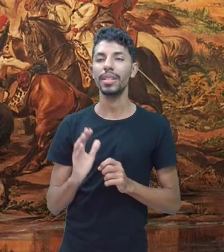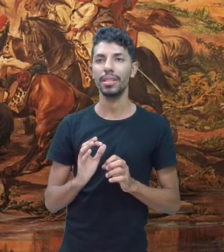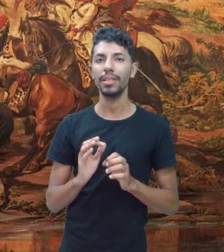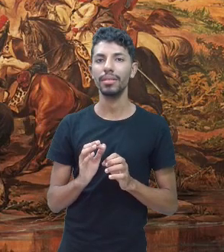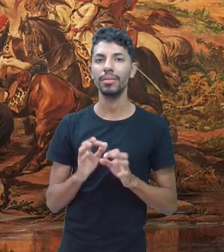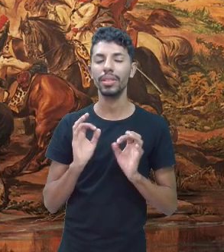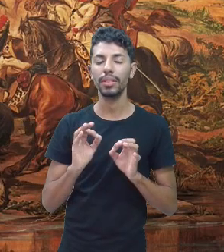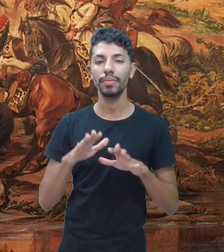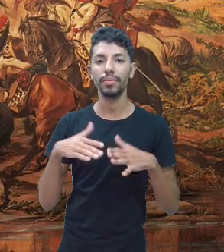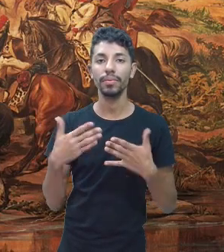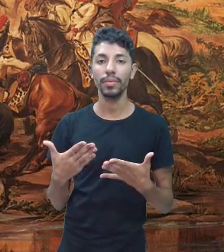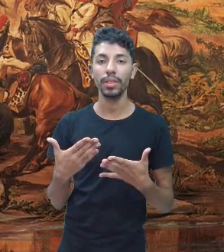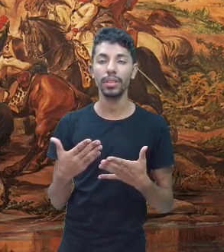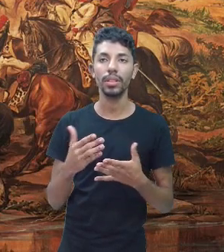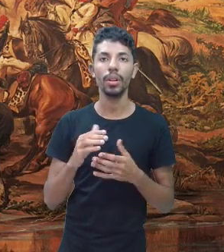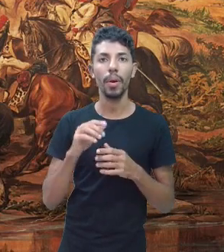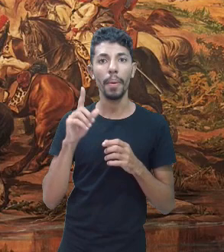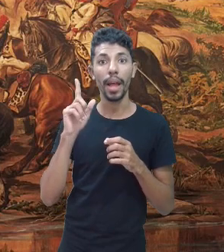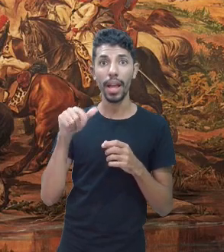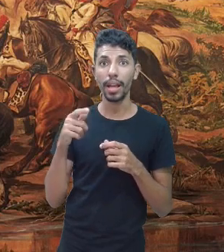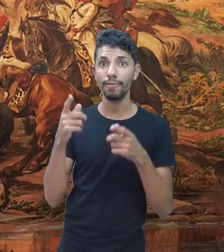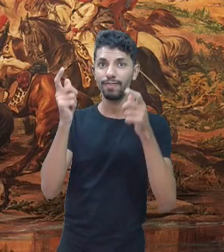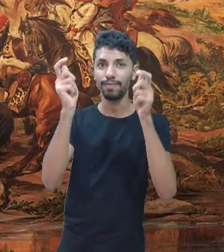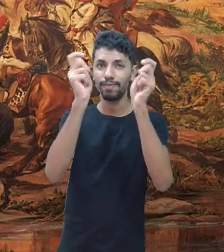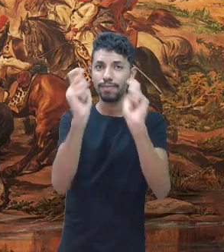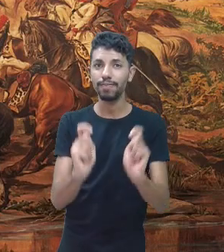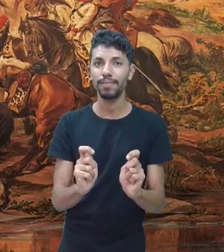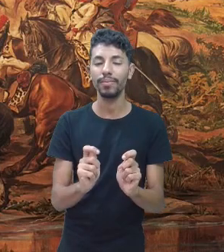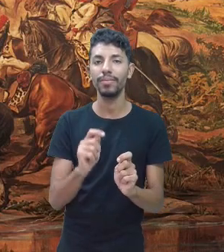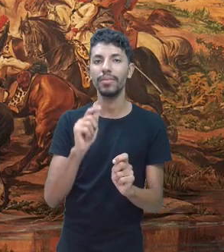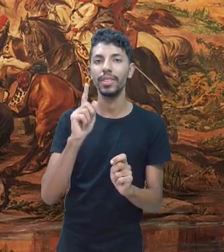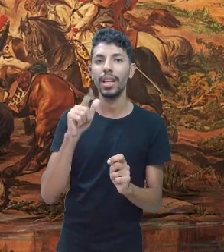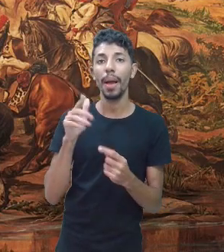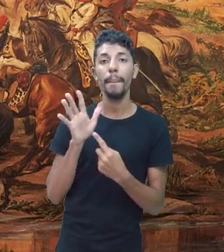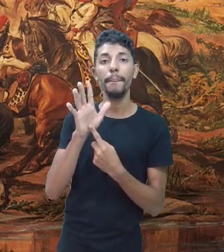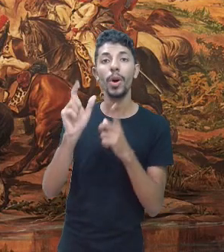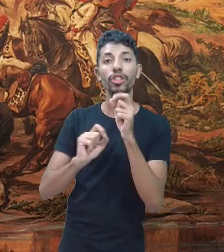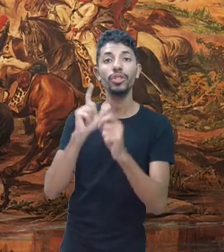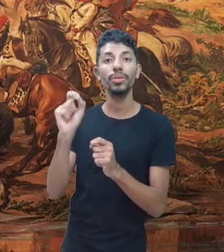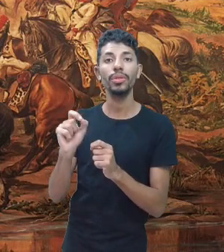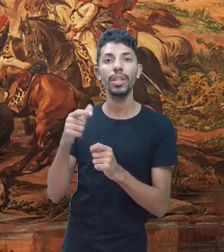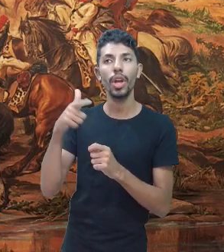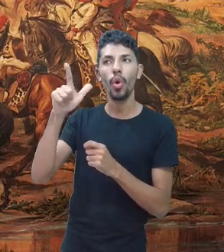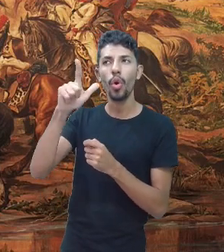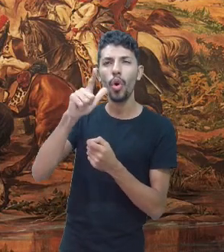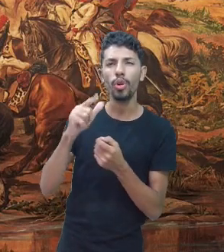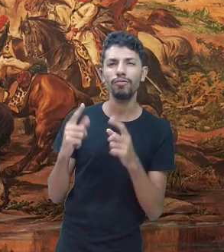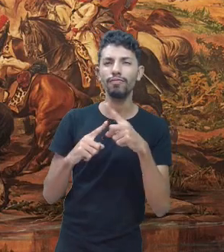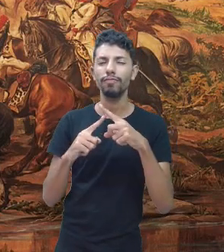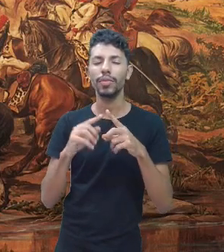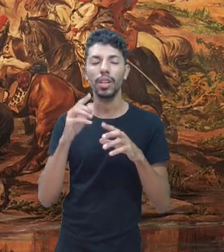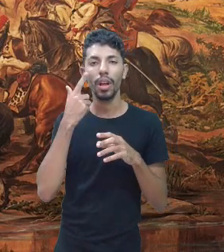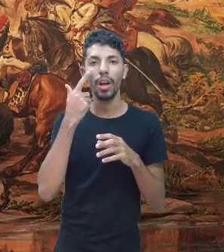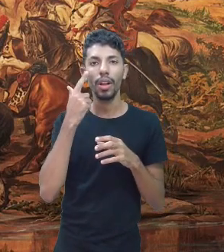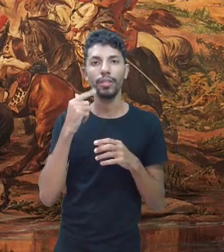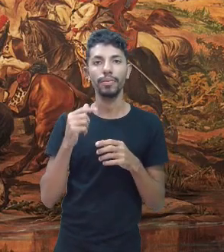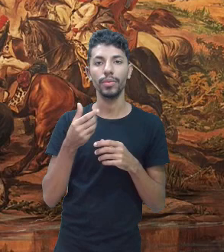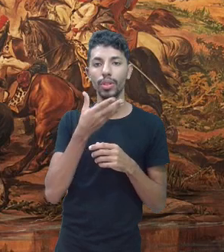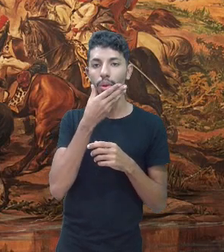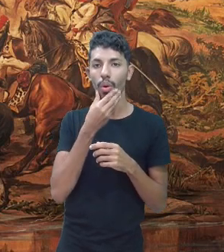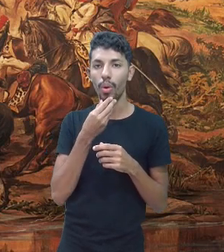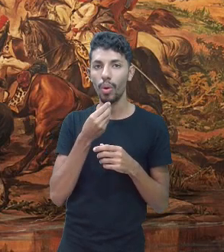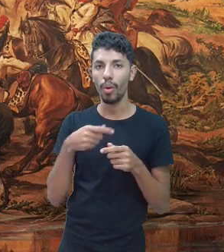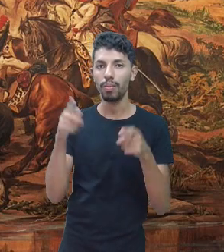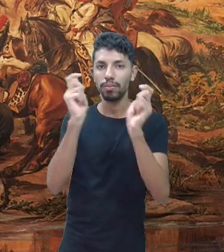1889. Gente, essa obra ela já traz outros contornos. O Pedro Américo, ele também, assim, ele foi